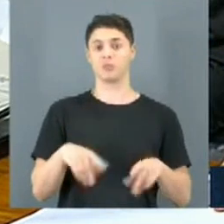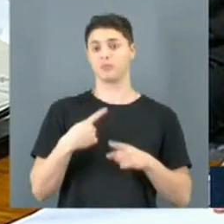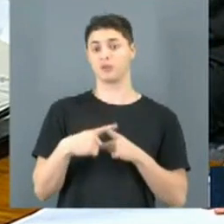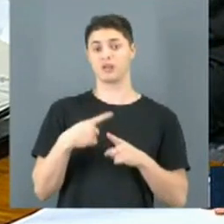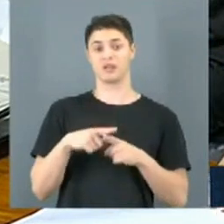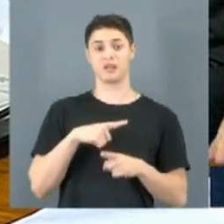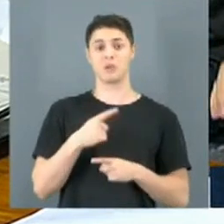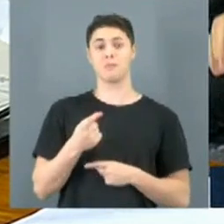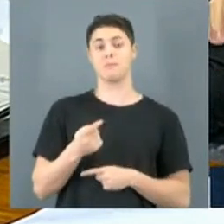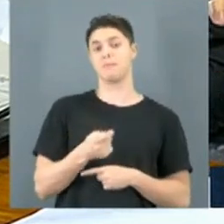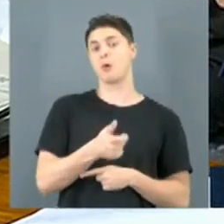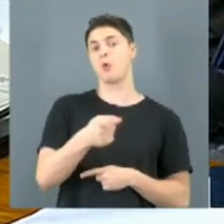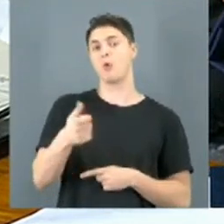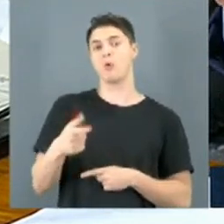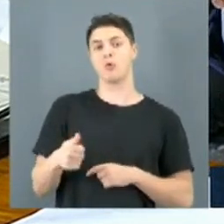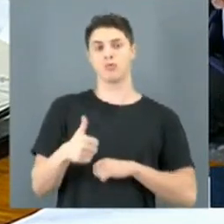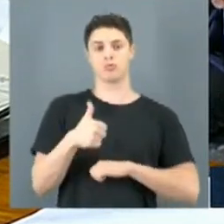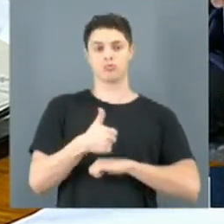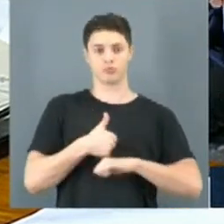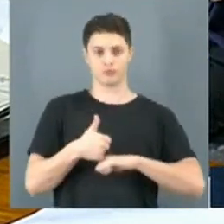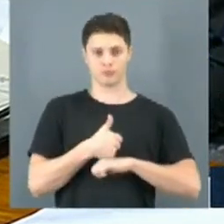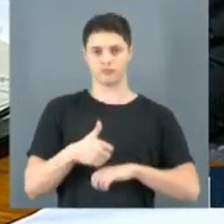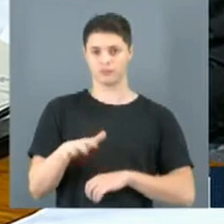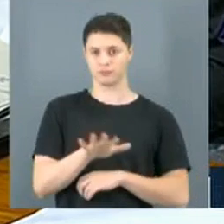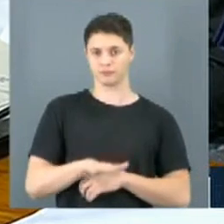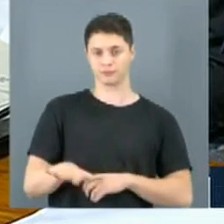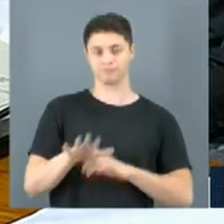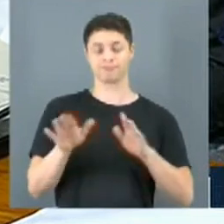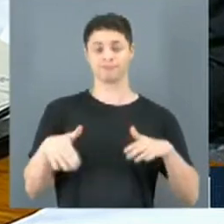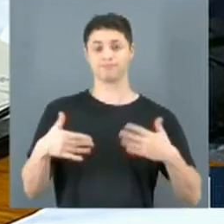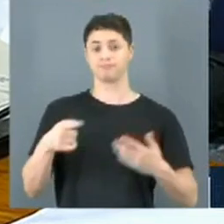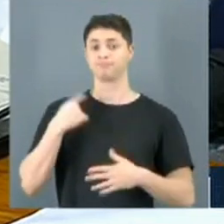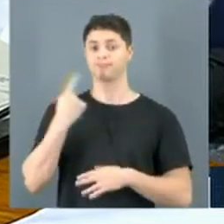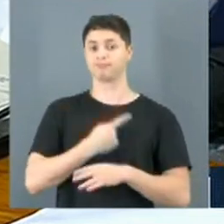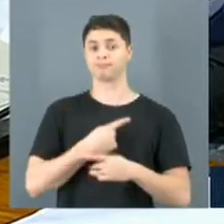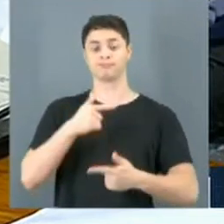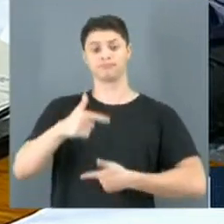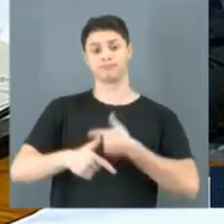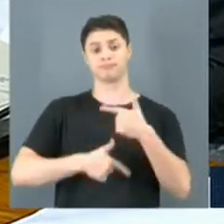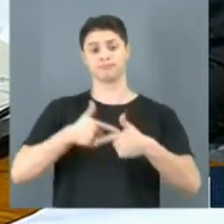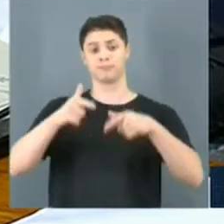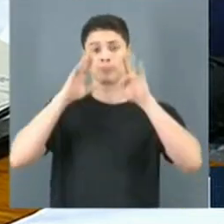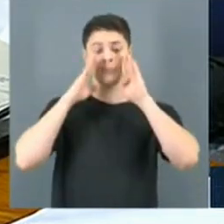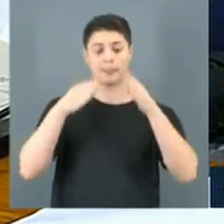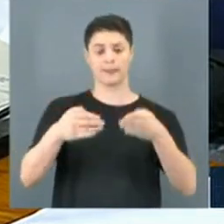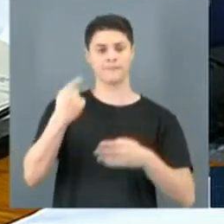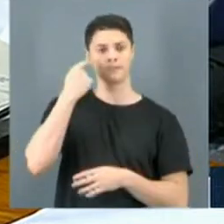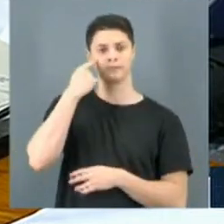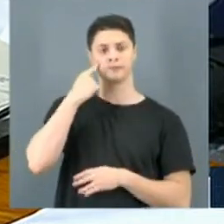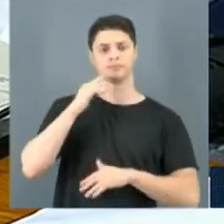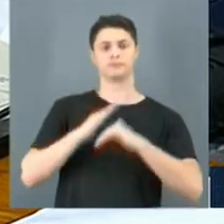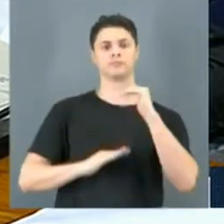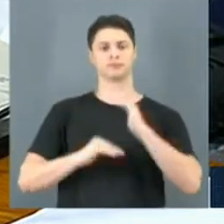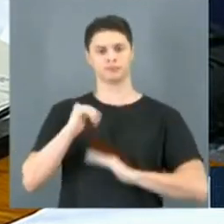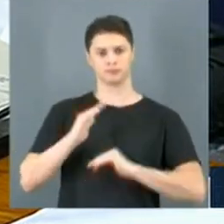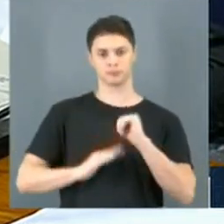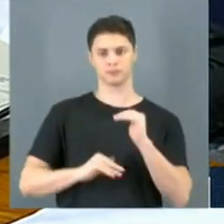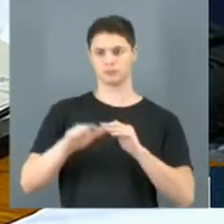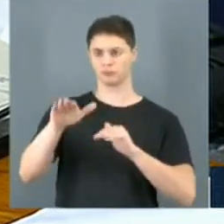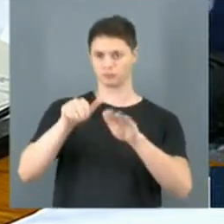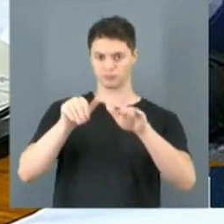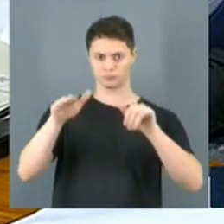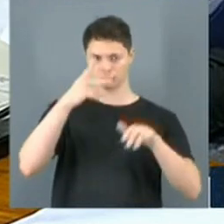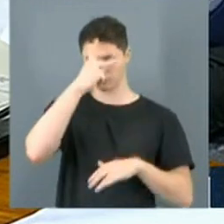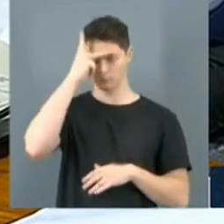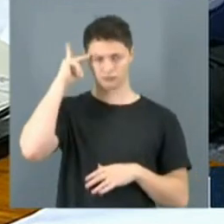engenheiros. Portanto, a gente tem feito um trabalho hercúleo na direção de trazer talento